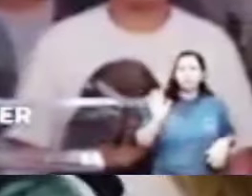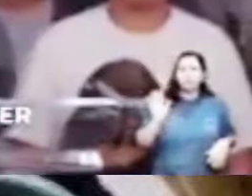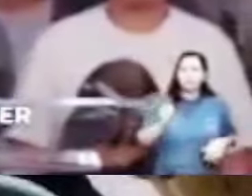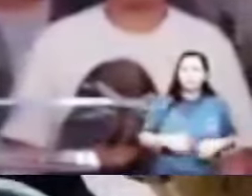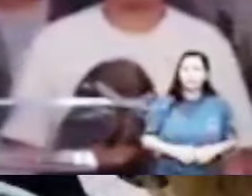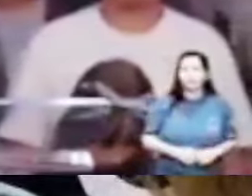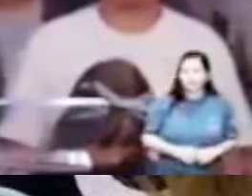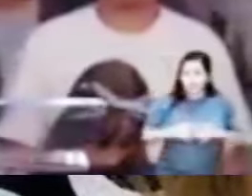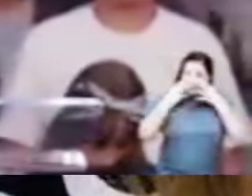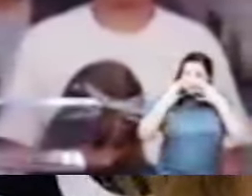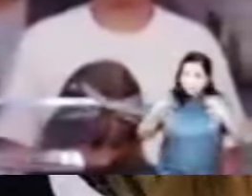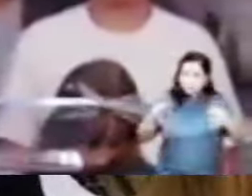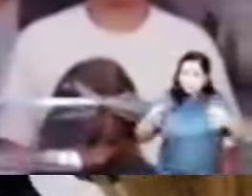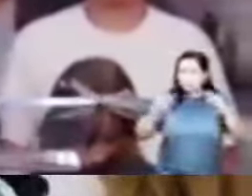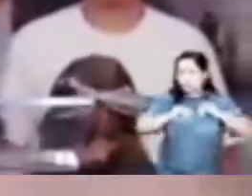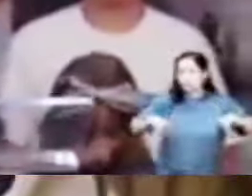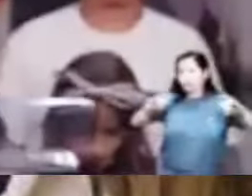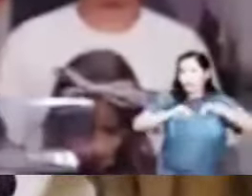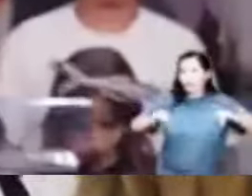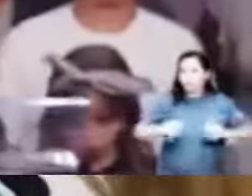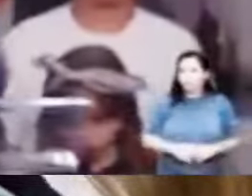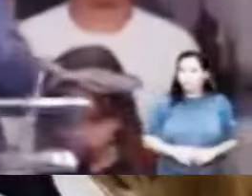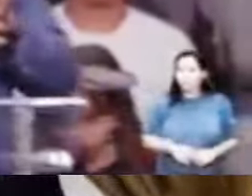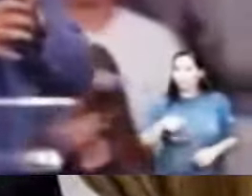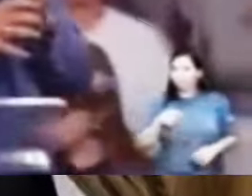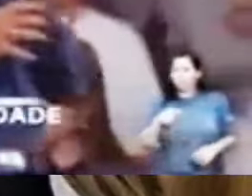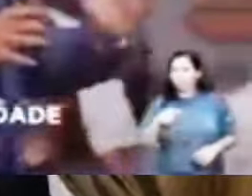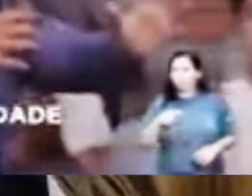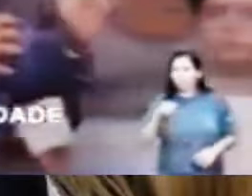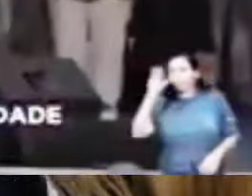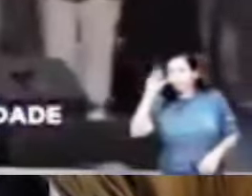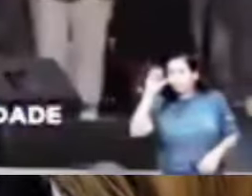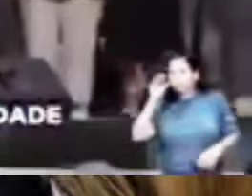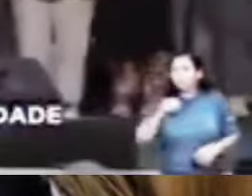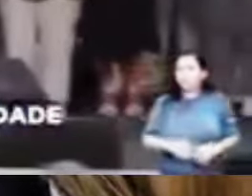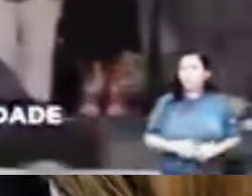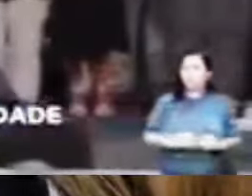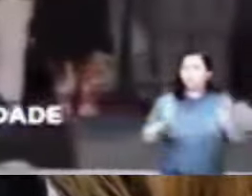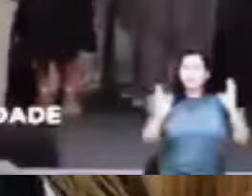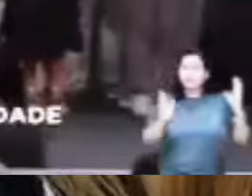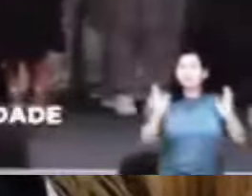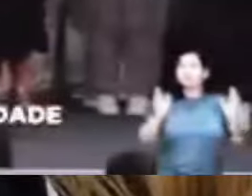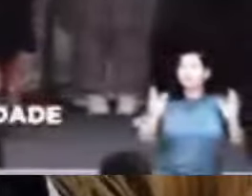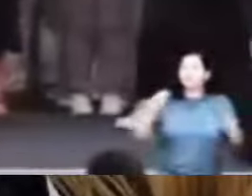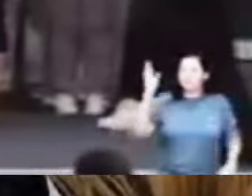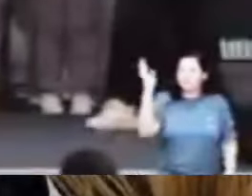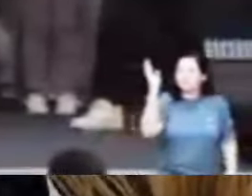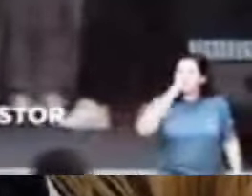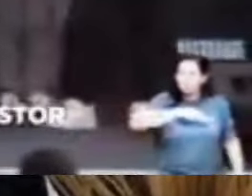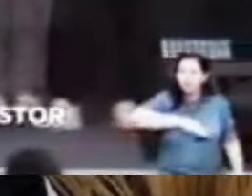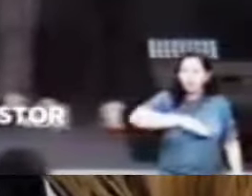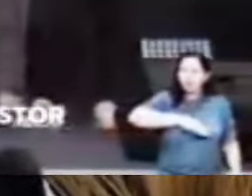Gadaiada, por que será que o pastor Silas Malachê anda tão nervosinho, hein?